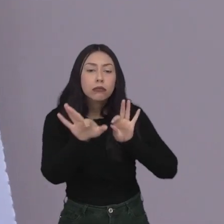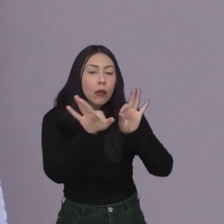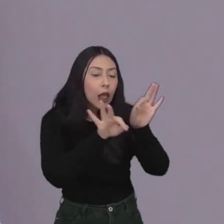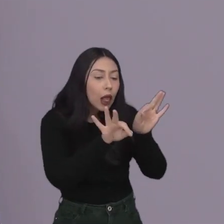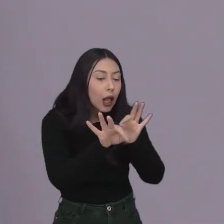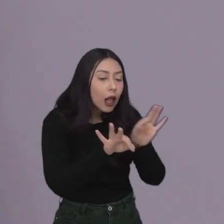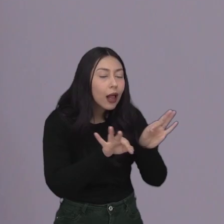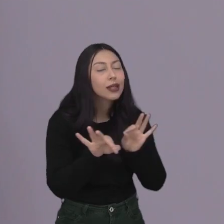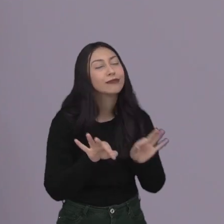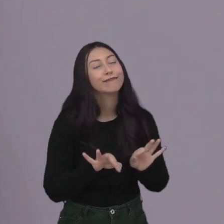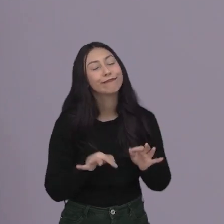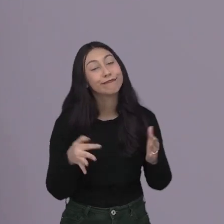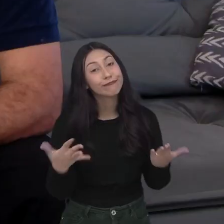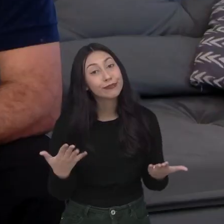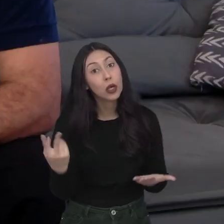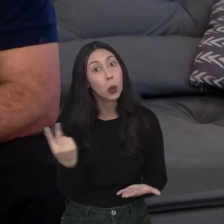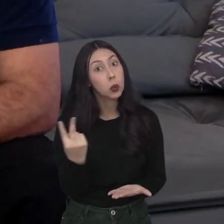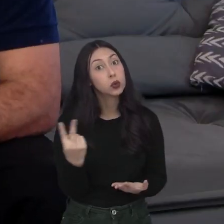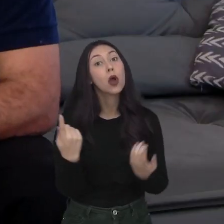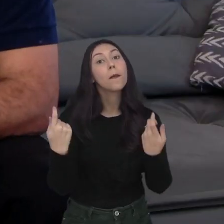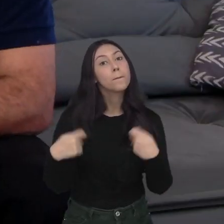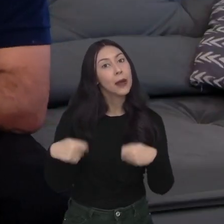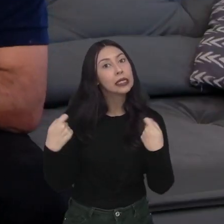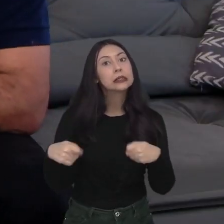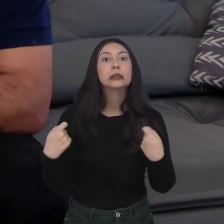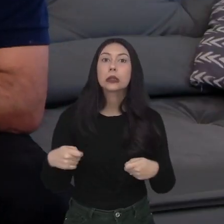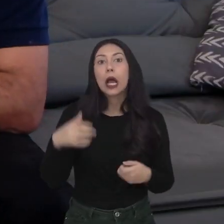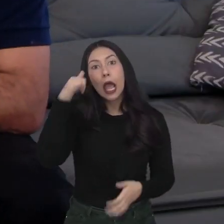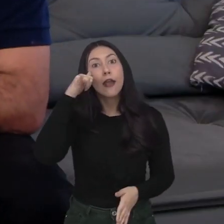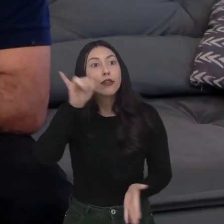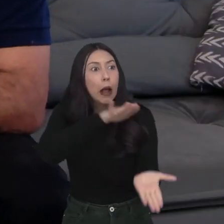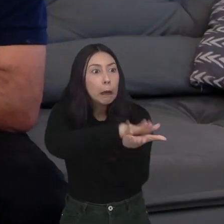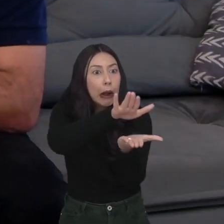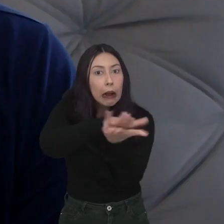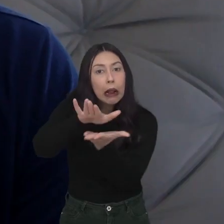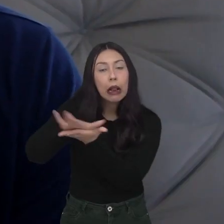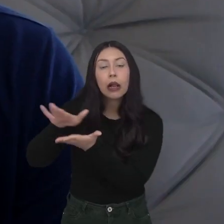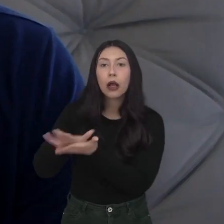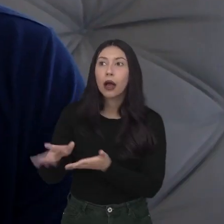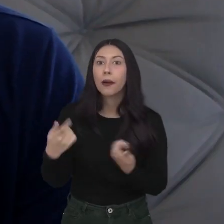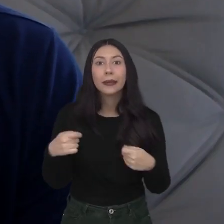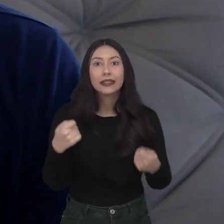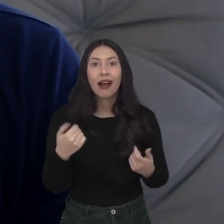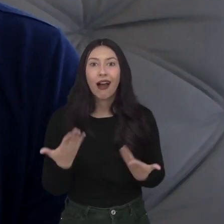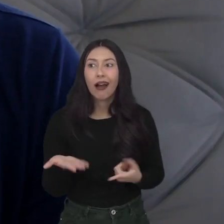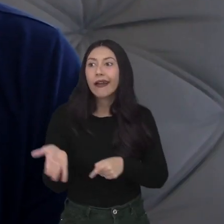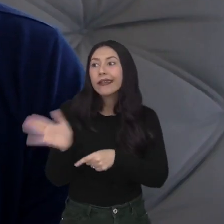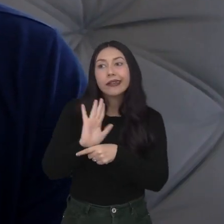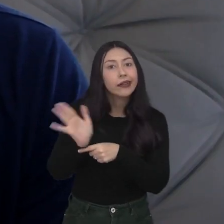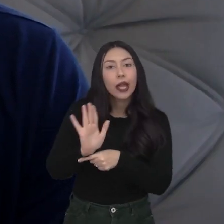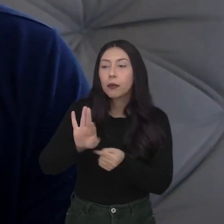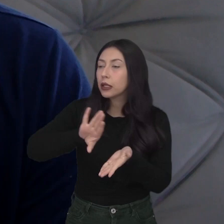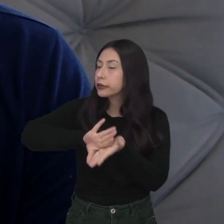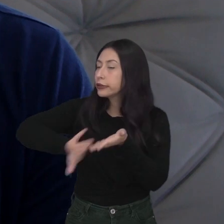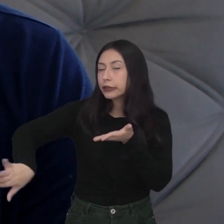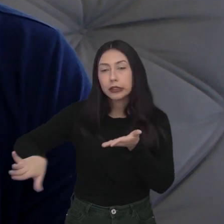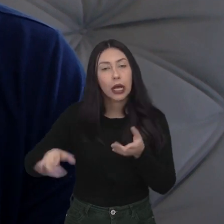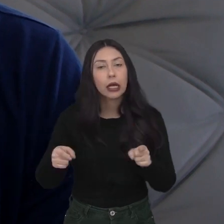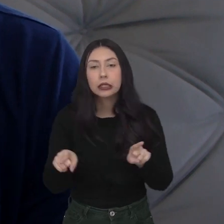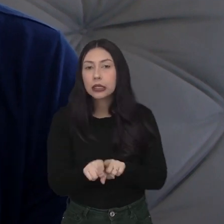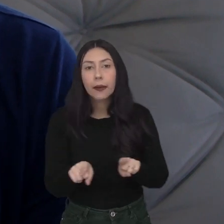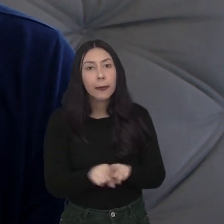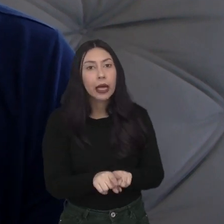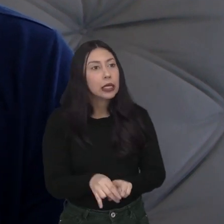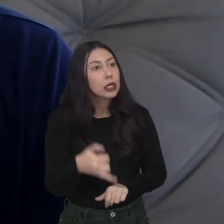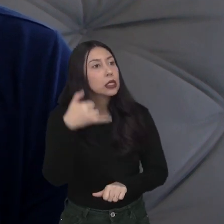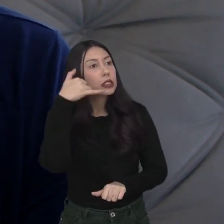organizar tudo, não teve outra saída. Ele e a esposa precisaram cortar gastos. Tivemos que cortar cinema,